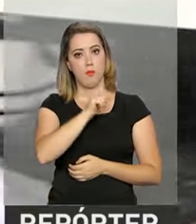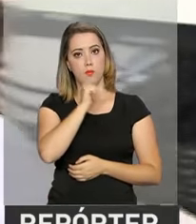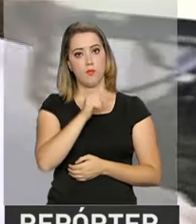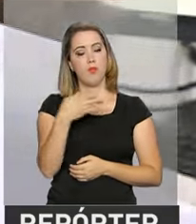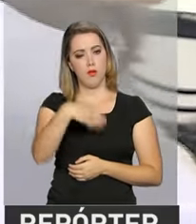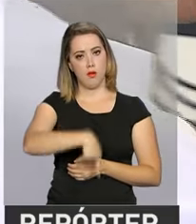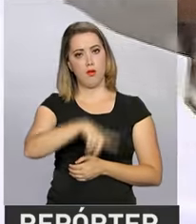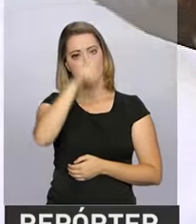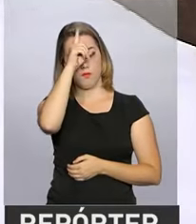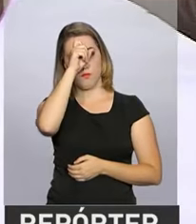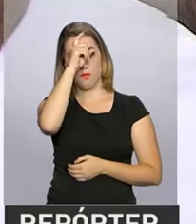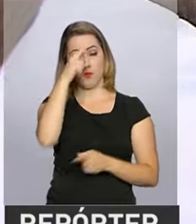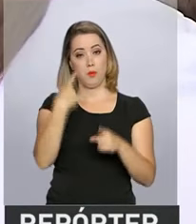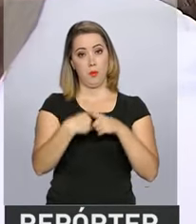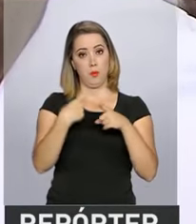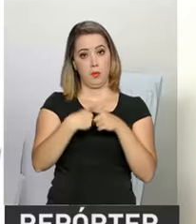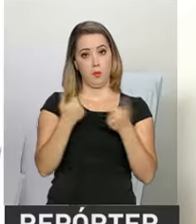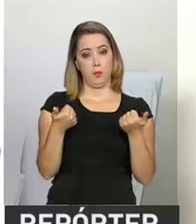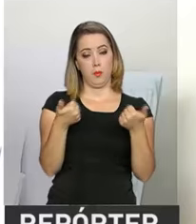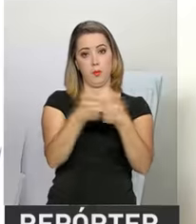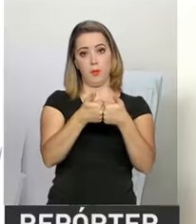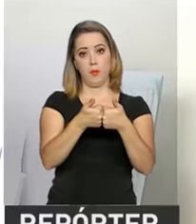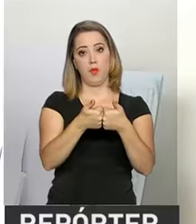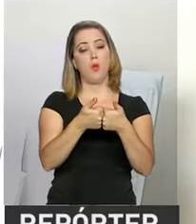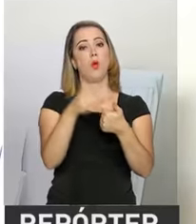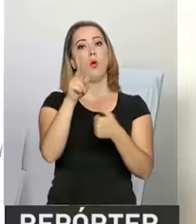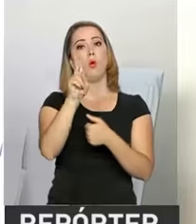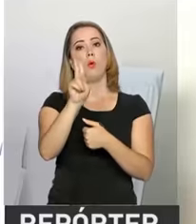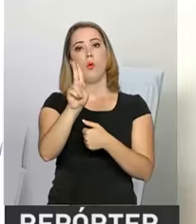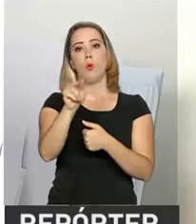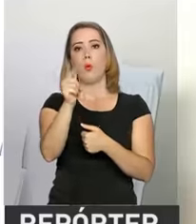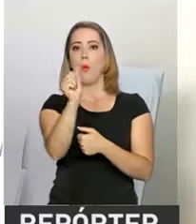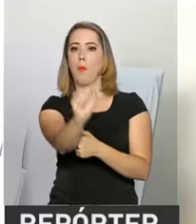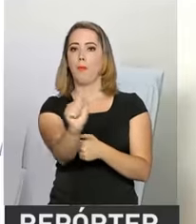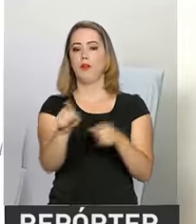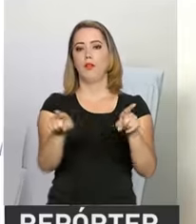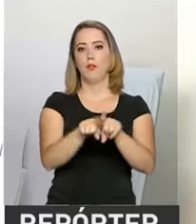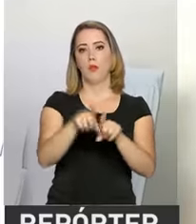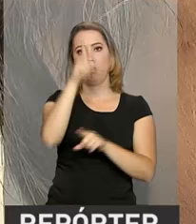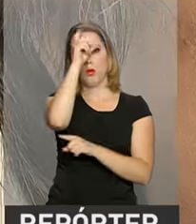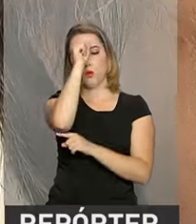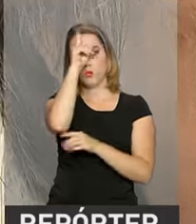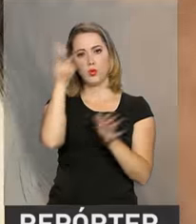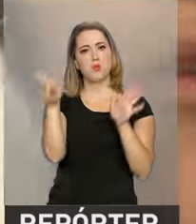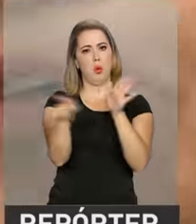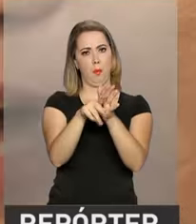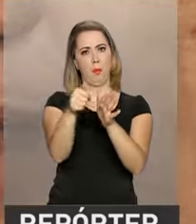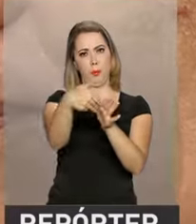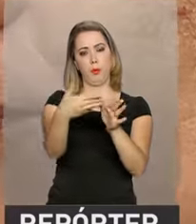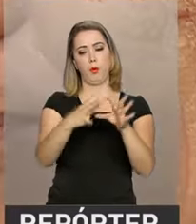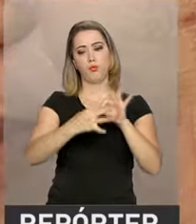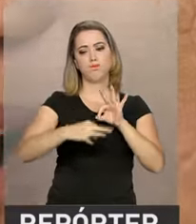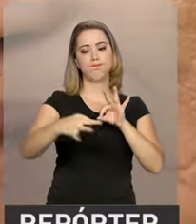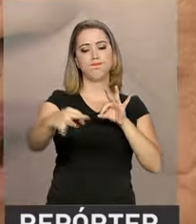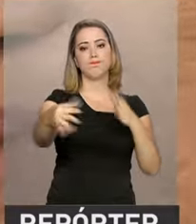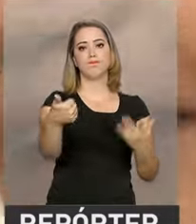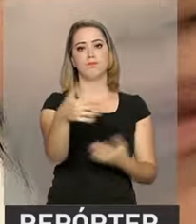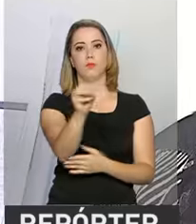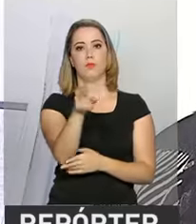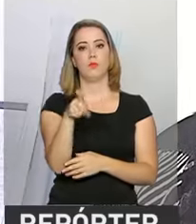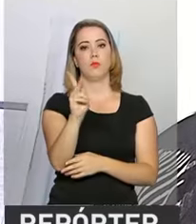básica de saúde porque o hospital mais próximo fica a mais de 10 km da sua casa a dona de casa aprova o